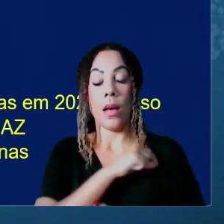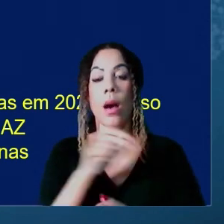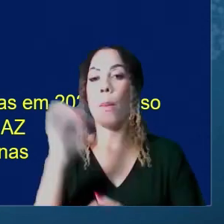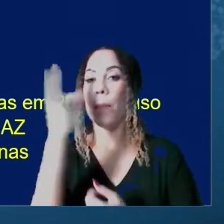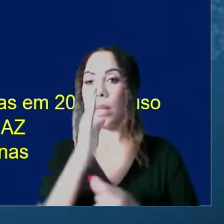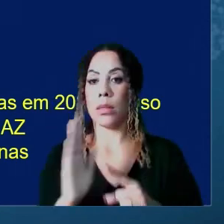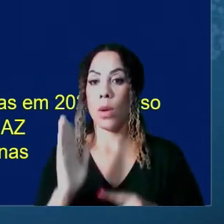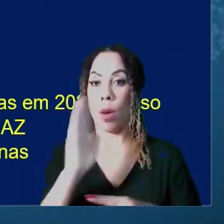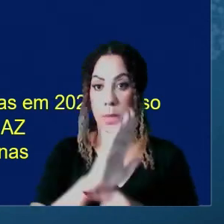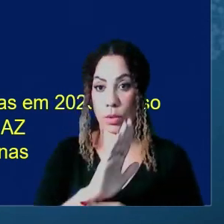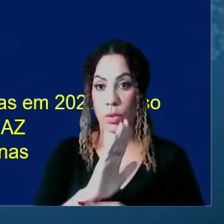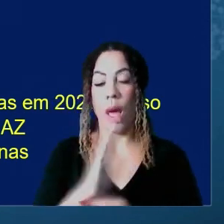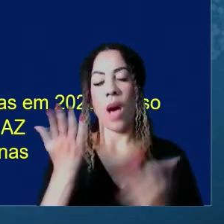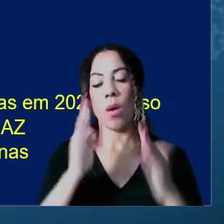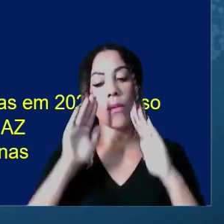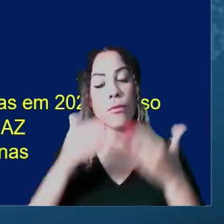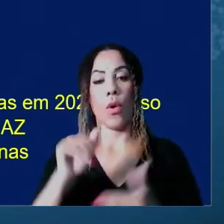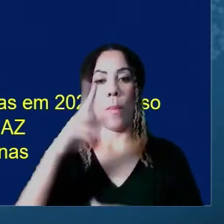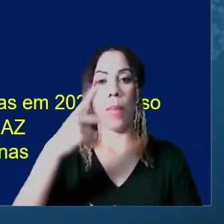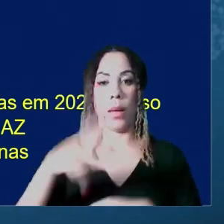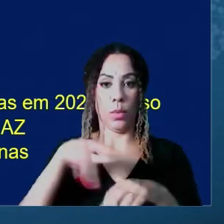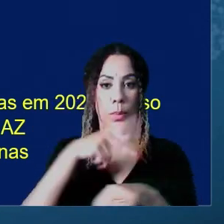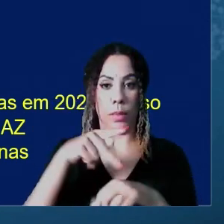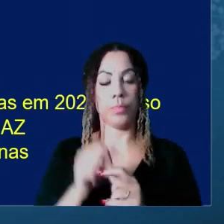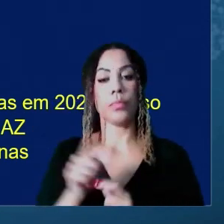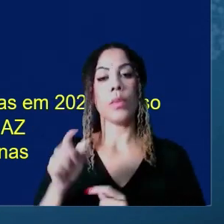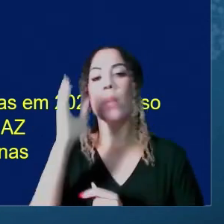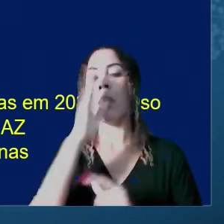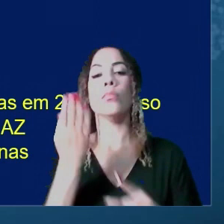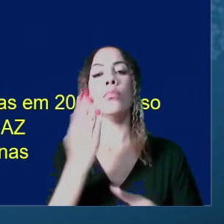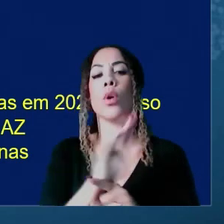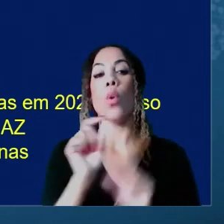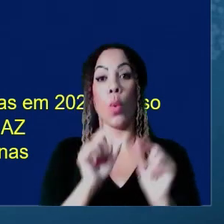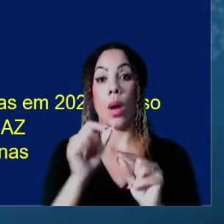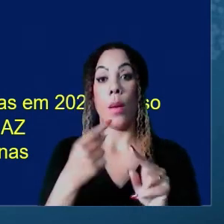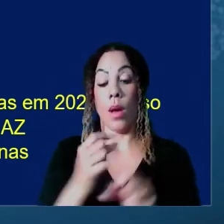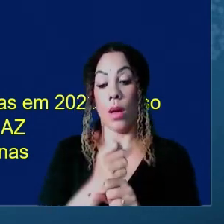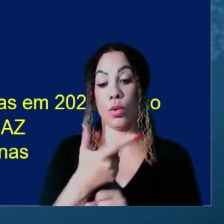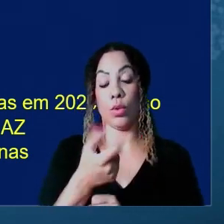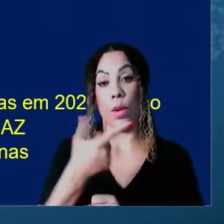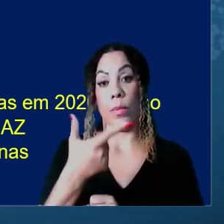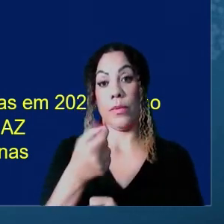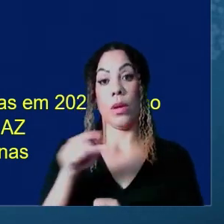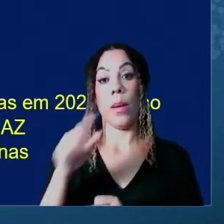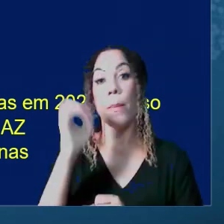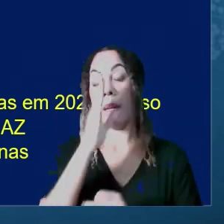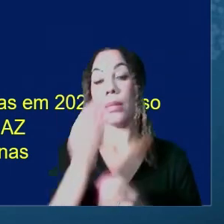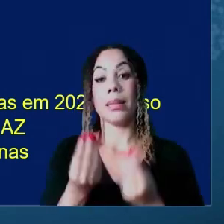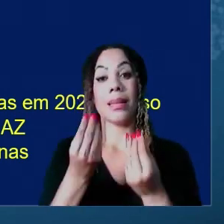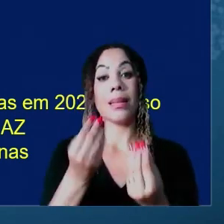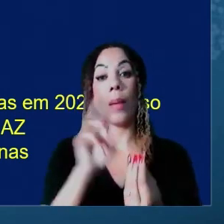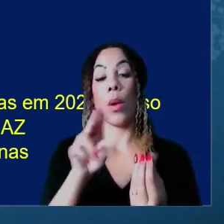aqui no nosso país. Contribuiu em trazer para o mundo 2 vacinas em 2020, de uso emergencial a nível internacional,